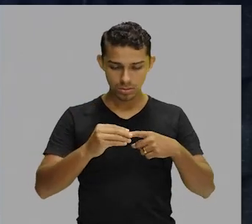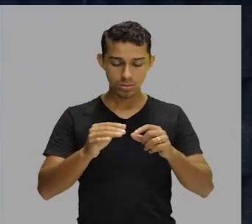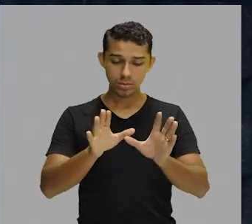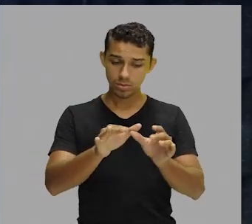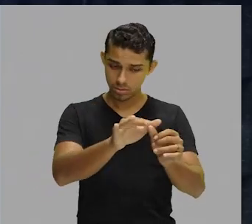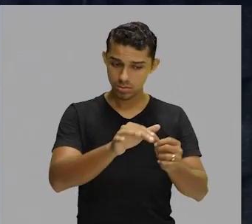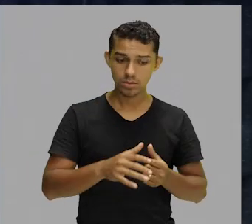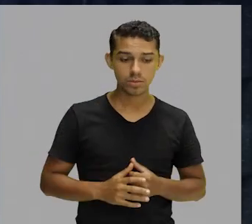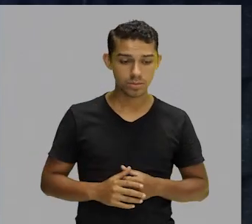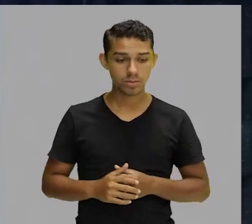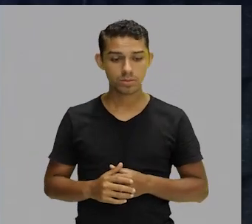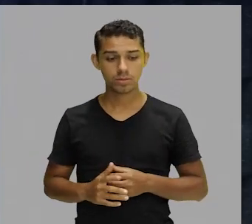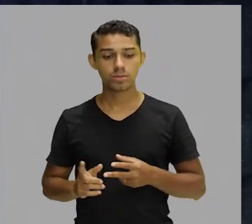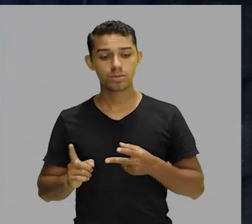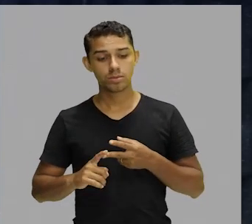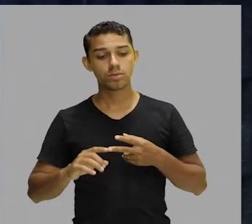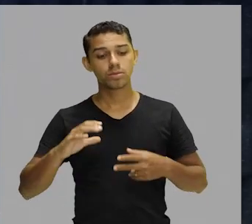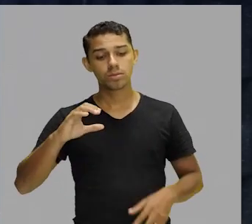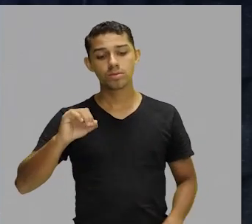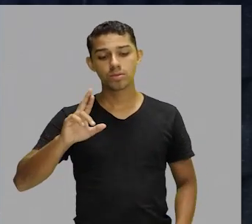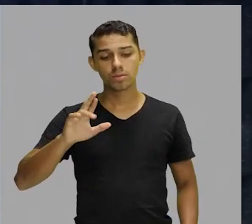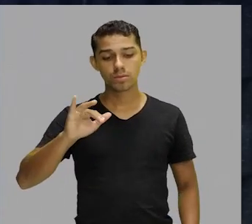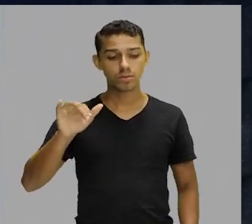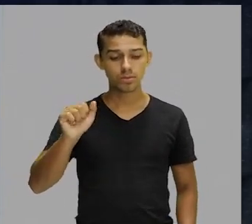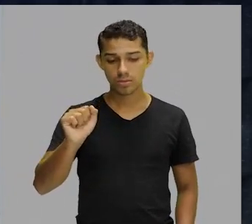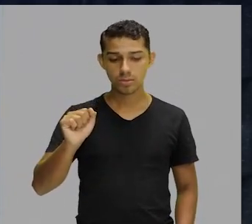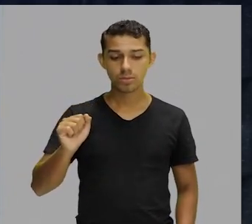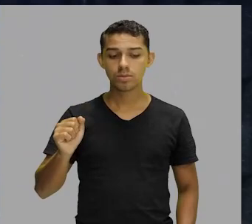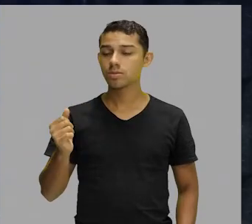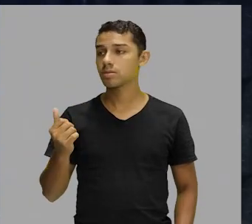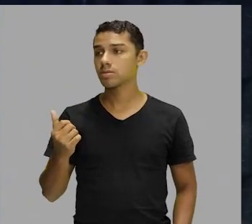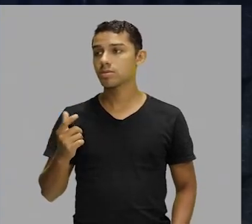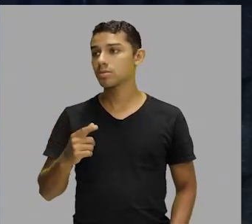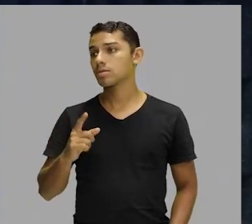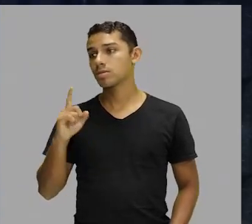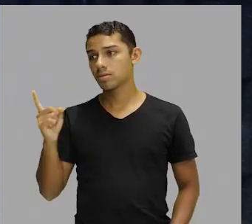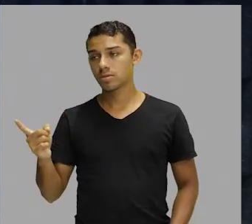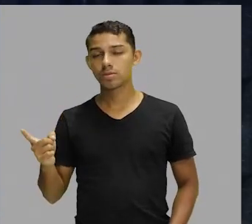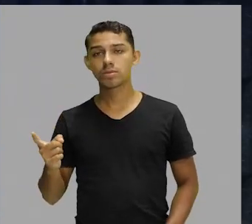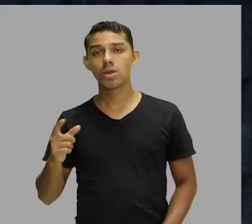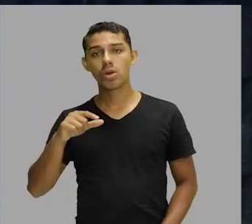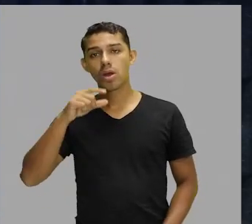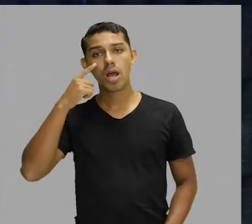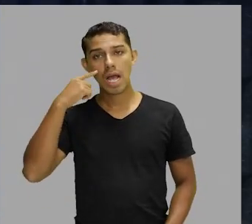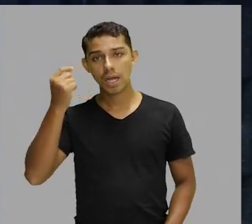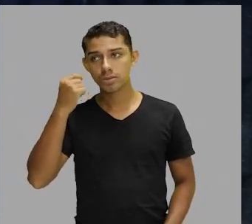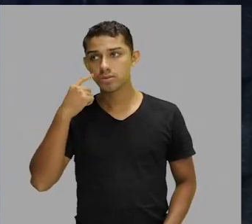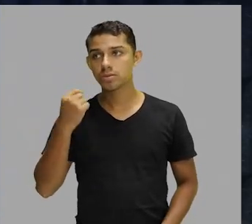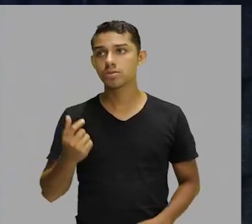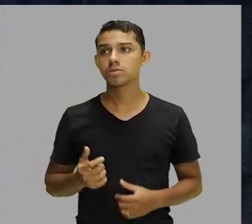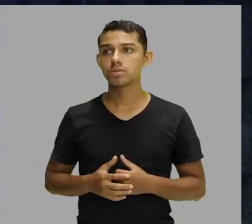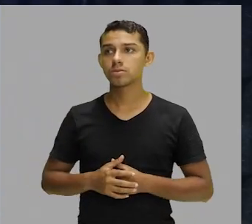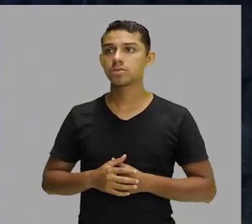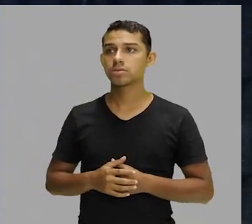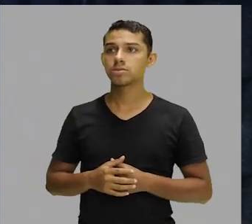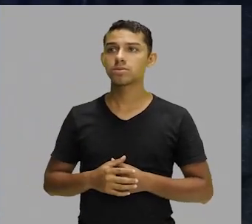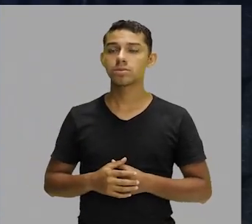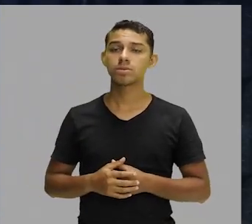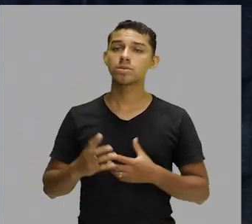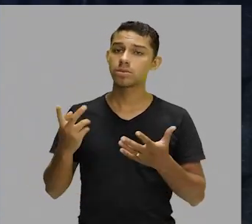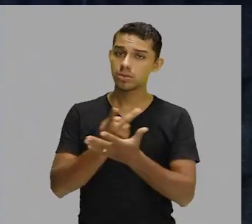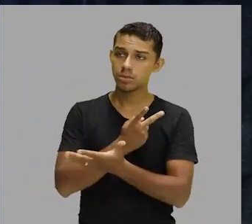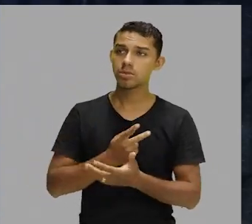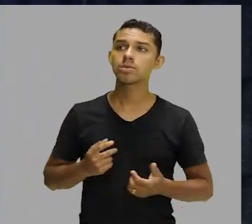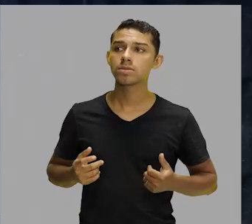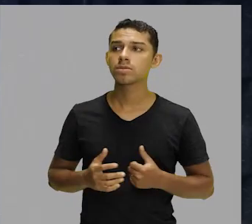borboleta, o 3 seria a coruja, e o 4, que é o último, no topo da cadeia, o rato. Ou seja, o rato se alimentando da coruja também está